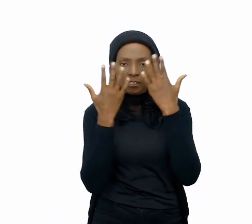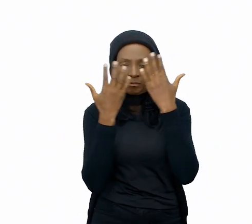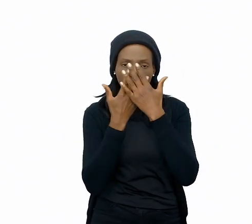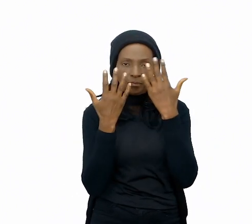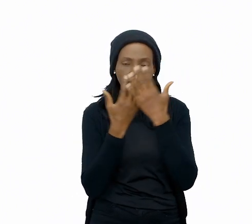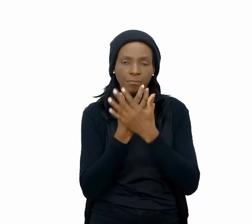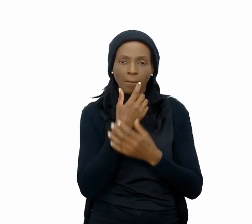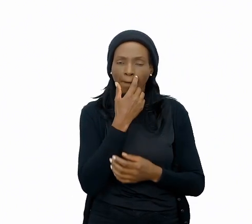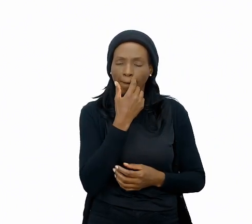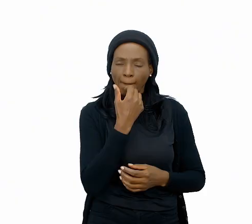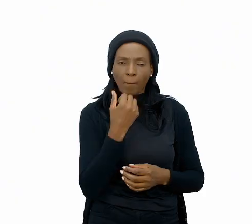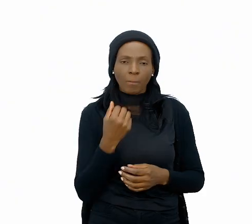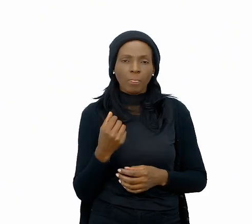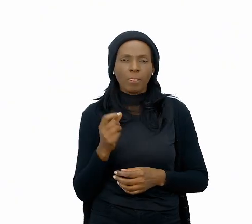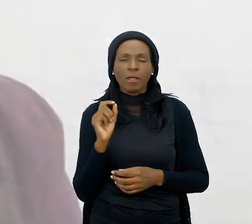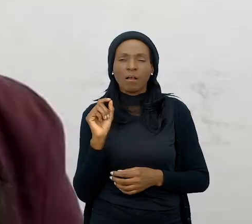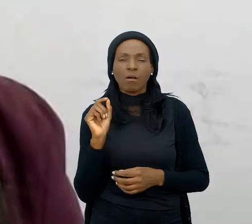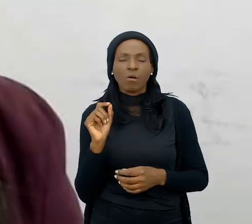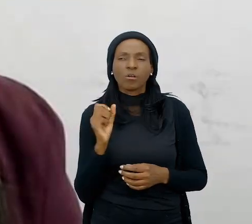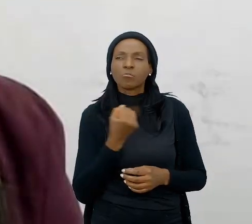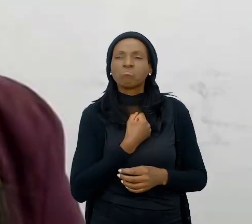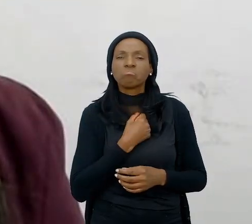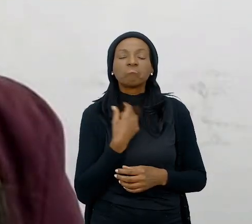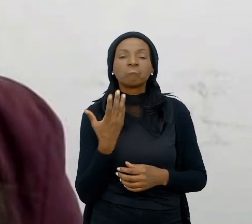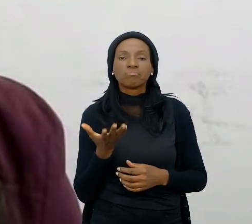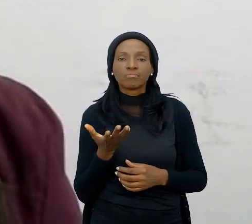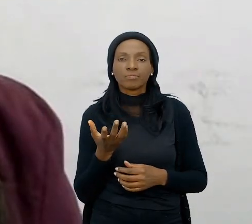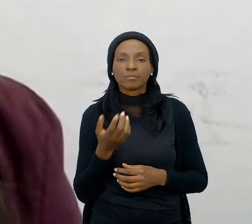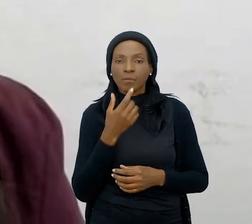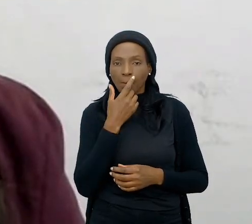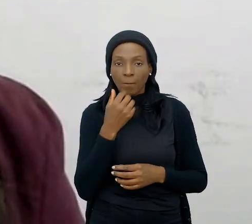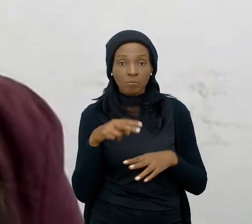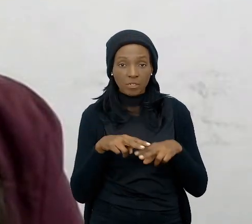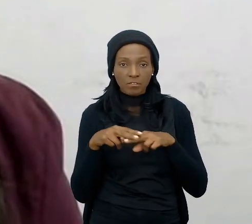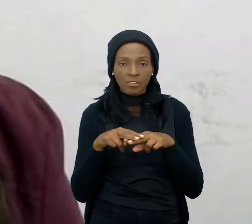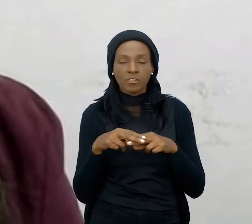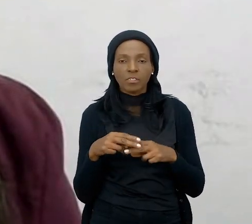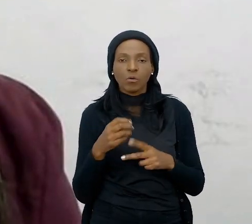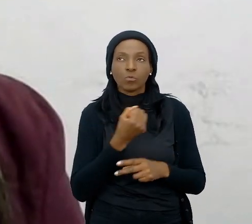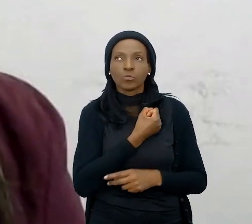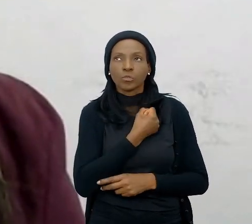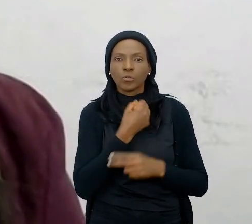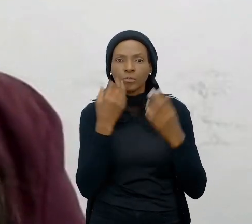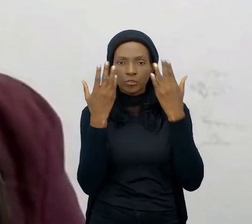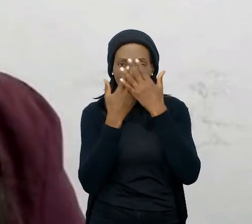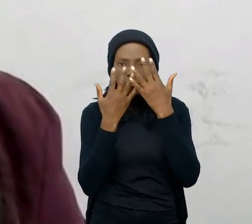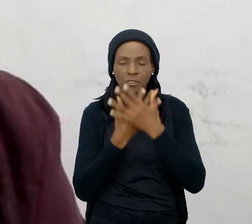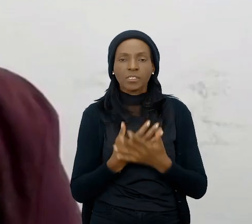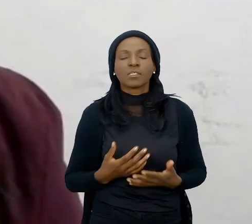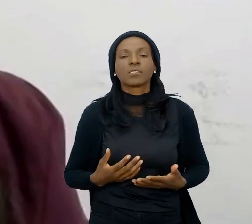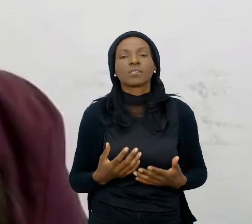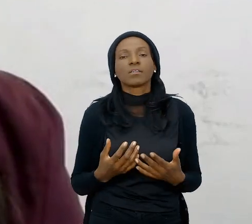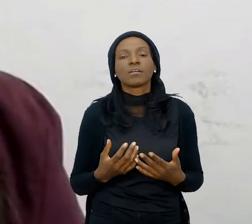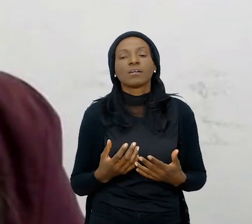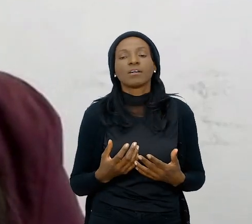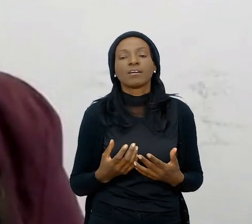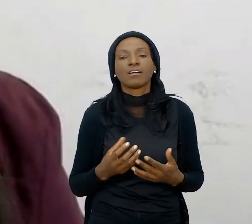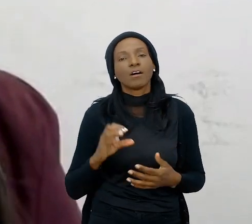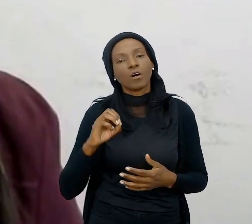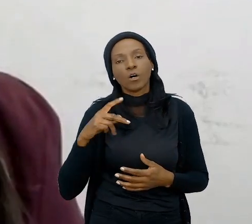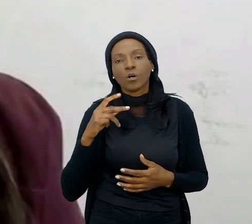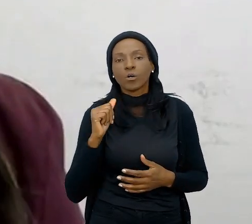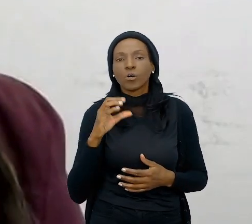transparentes, né? Quais seriam eles? Vamos retomar aí, quais são os números transparentes? São aqueles que não são